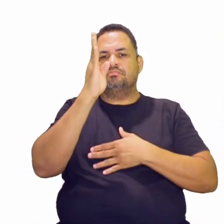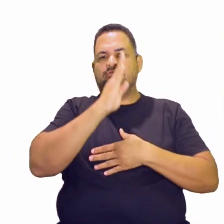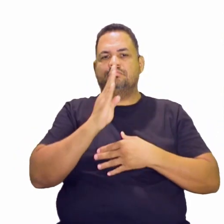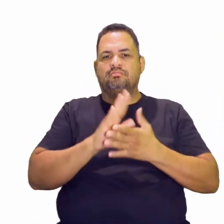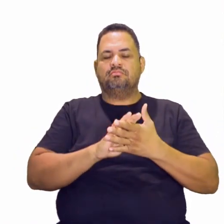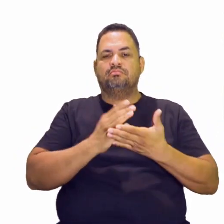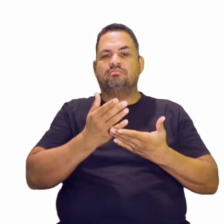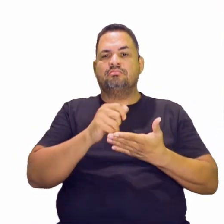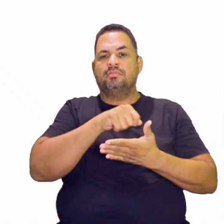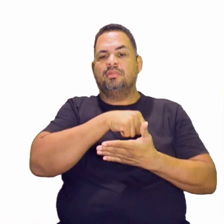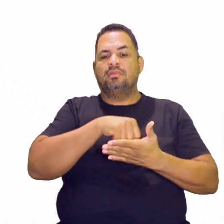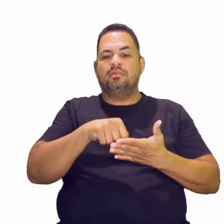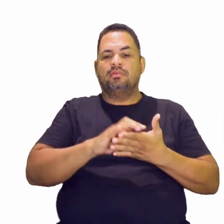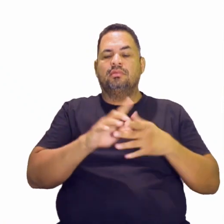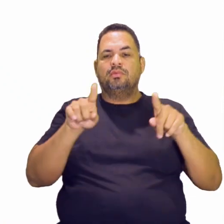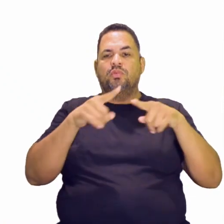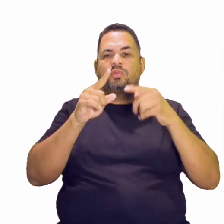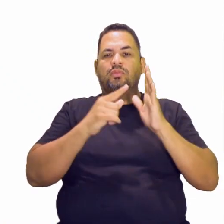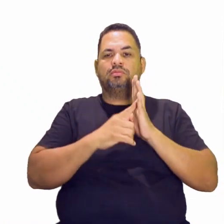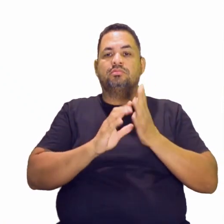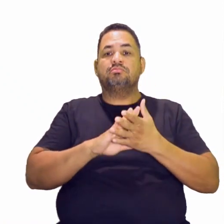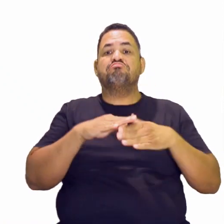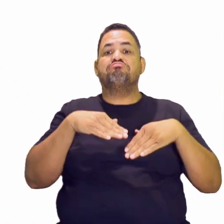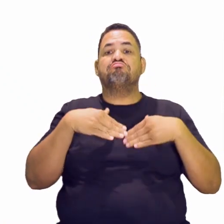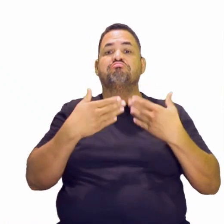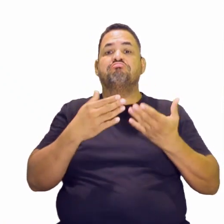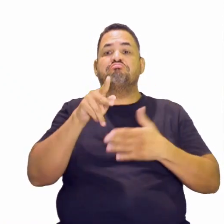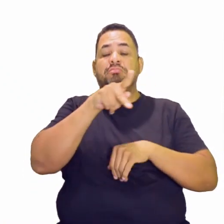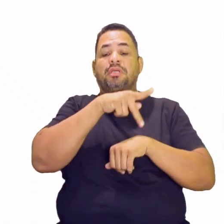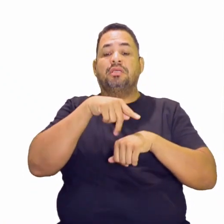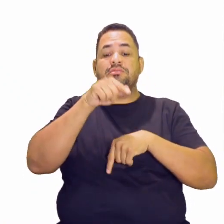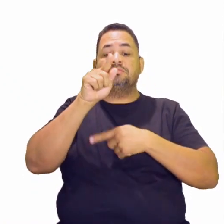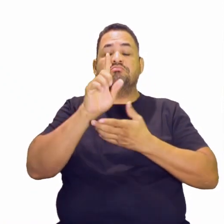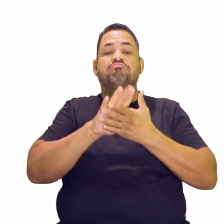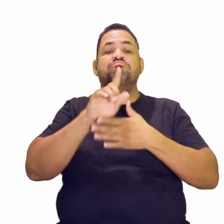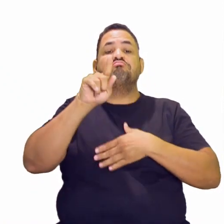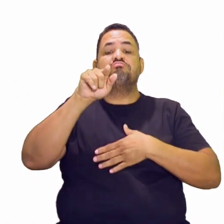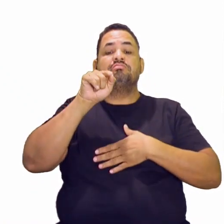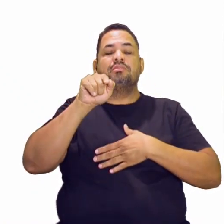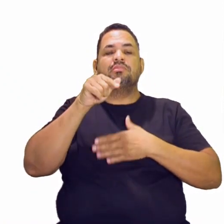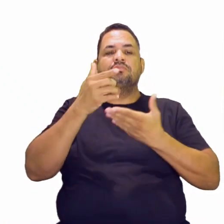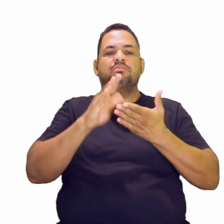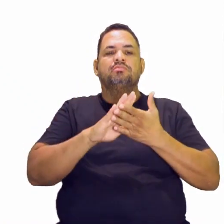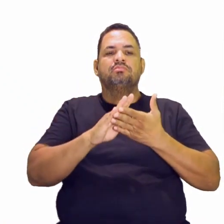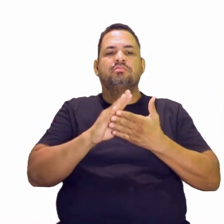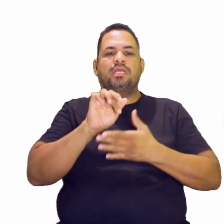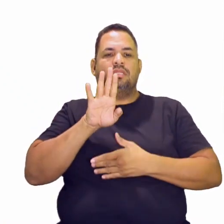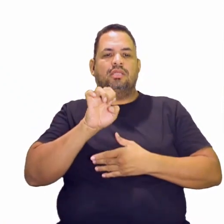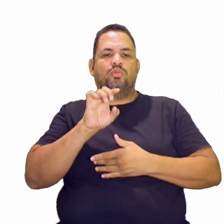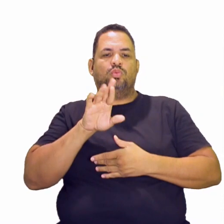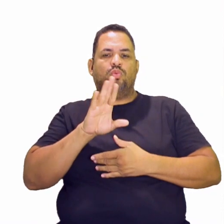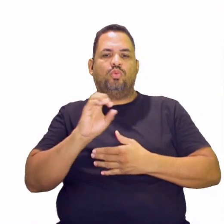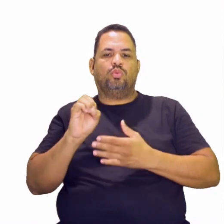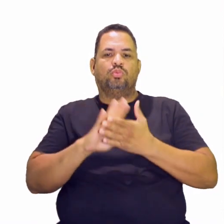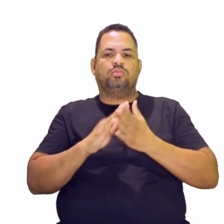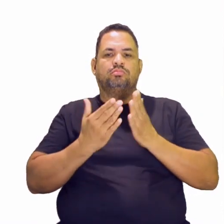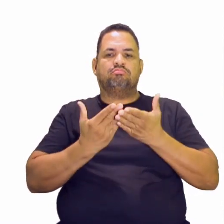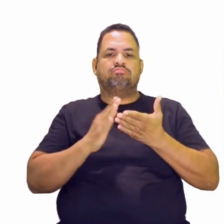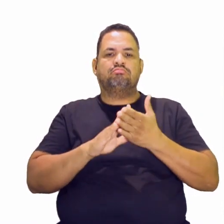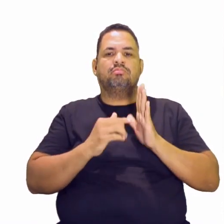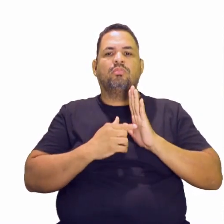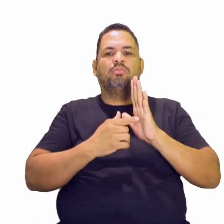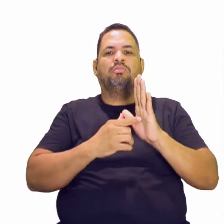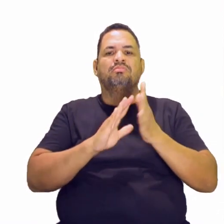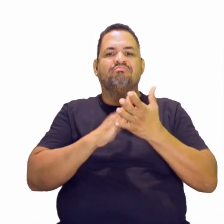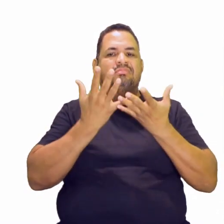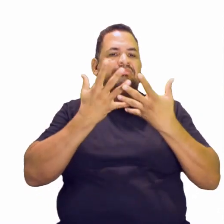da canção Que País é Este, de Renato Russo, expressou o descontentamento